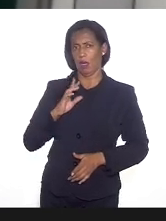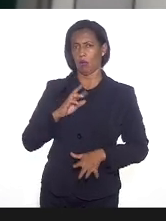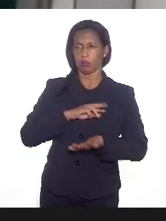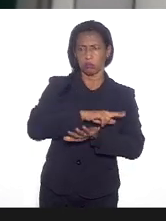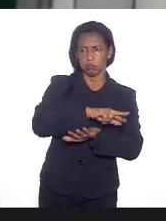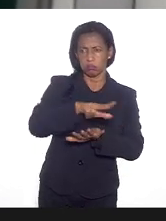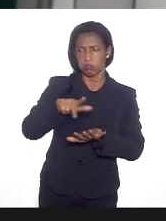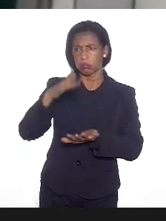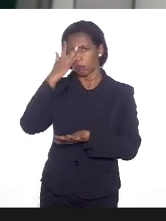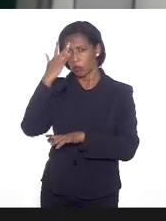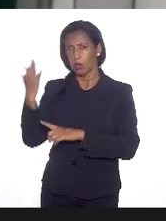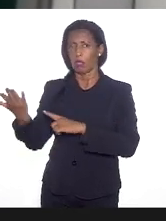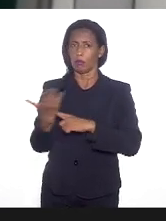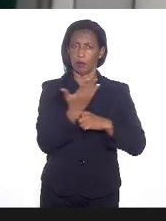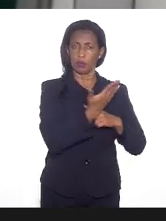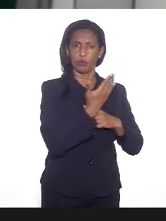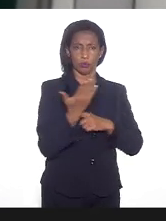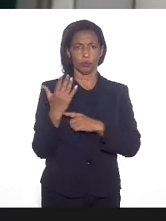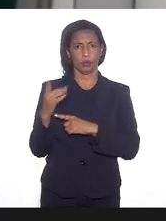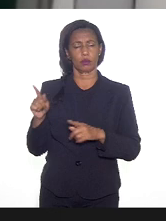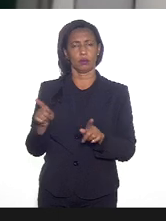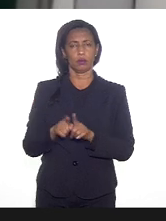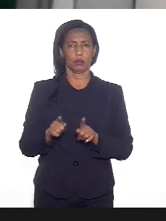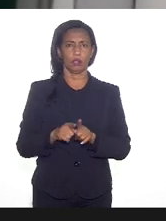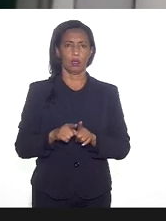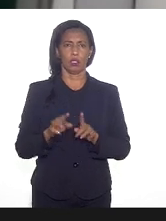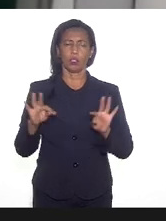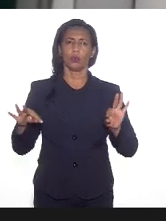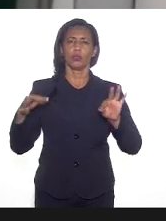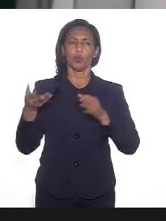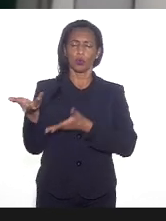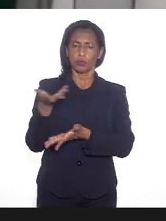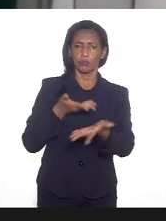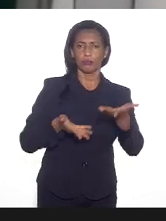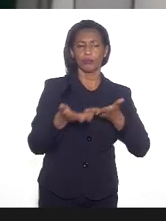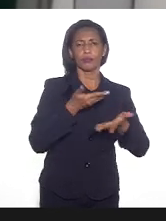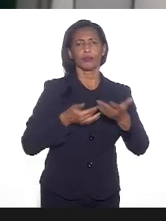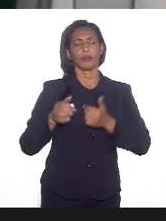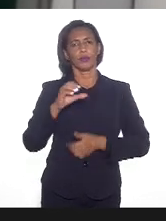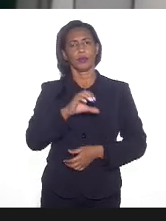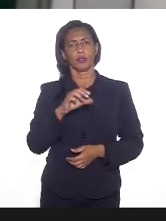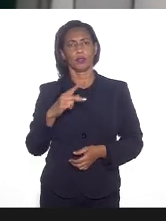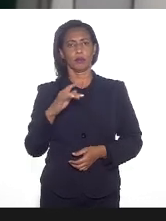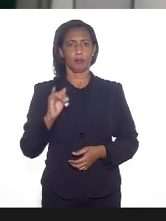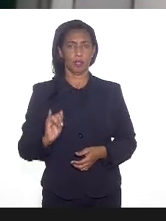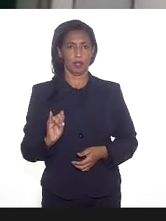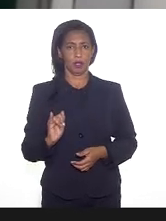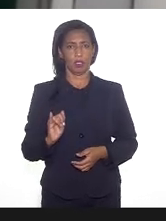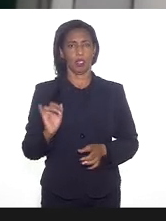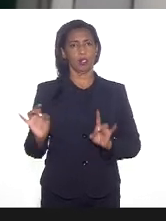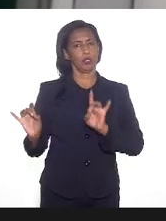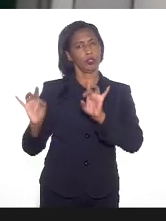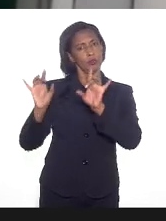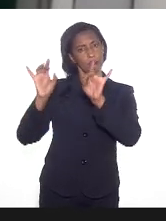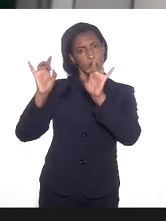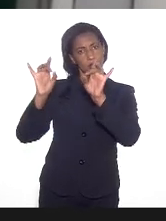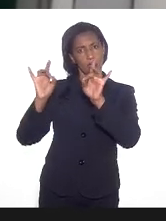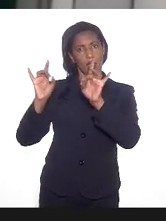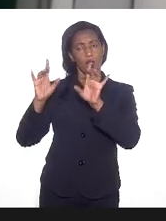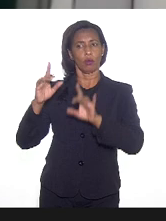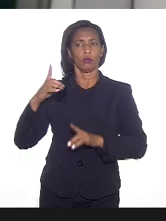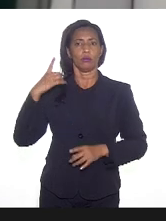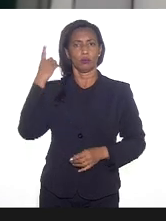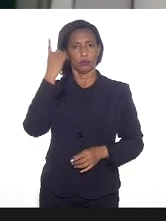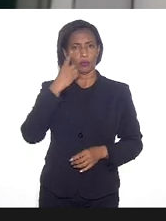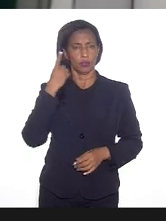né? Primeiro, pela contribuição de todos que participaram da CPI, em especial os parlamentares, membros